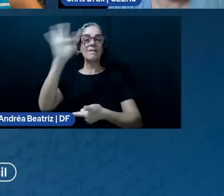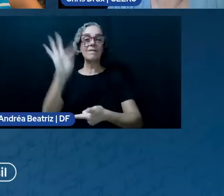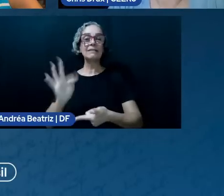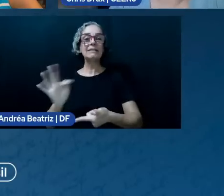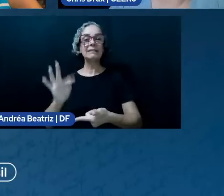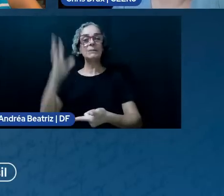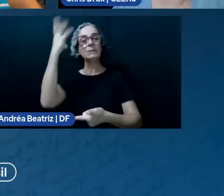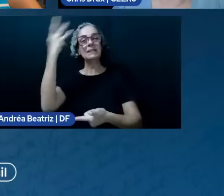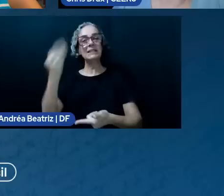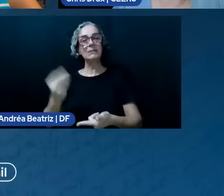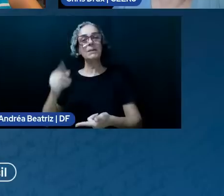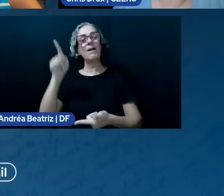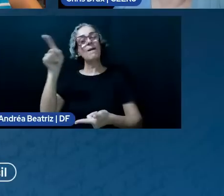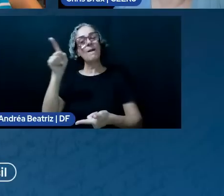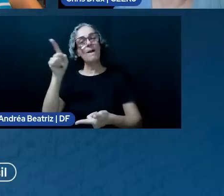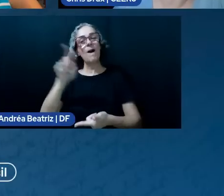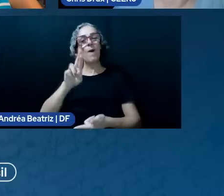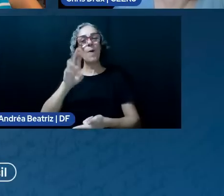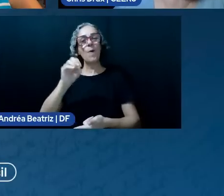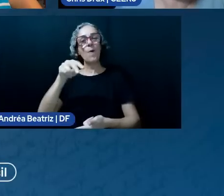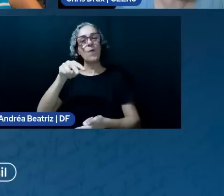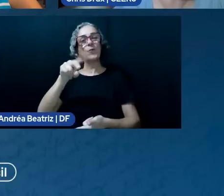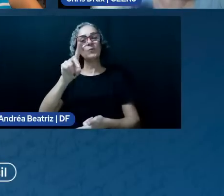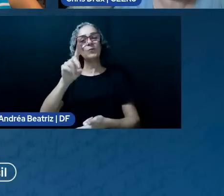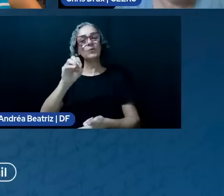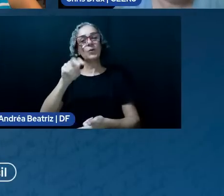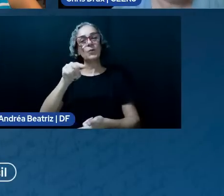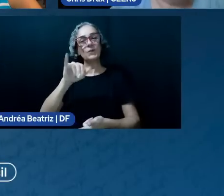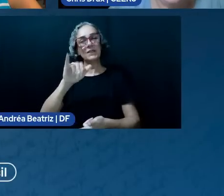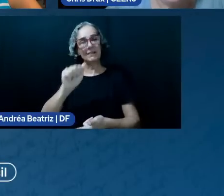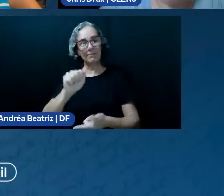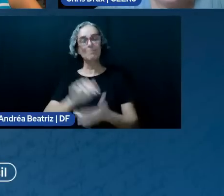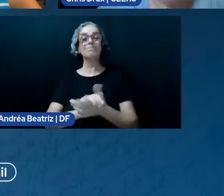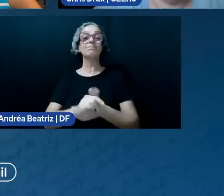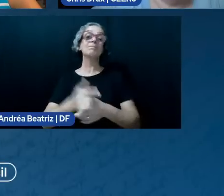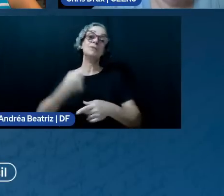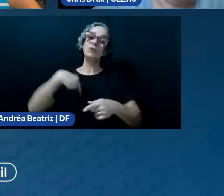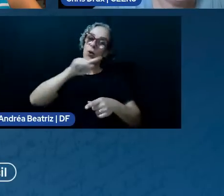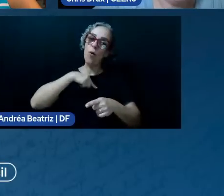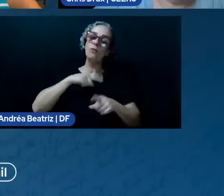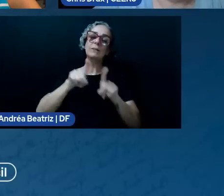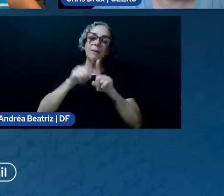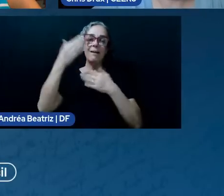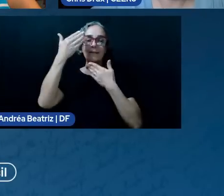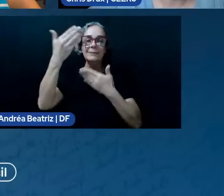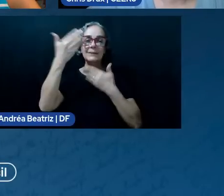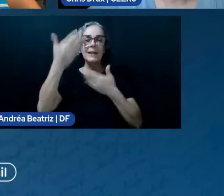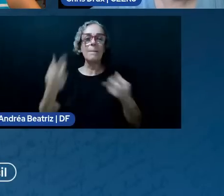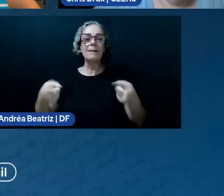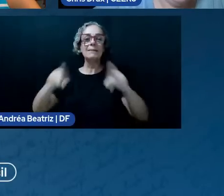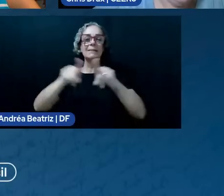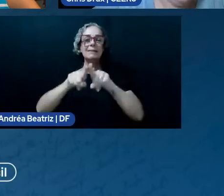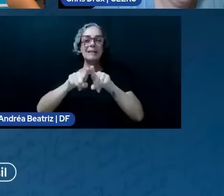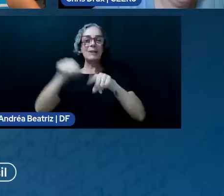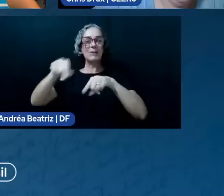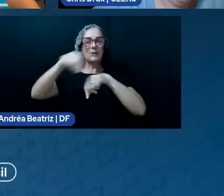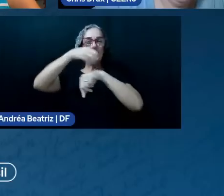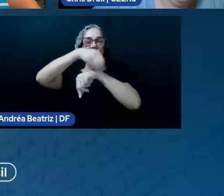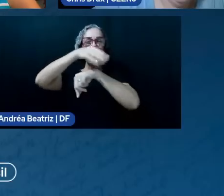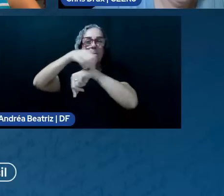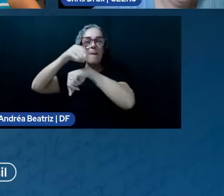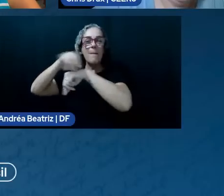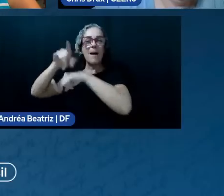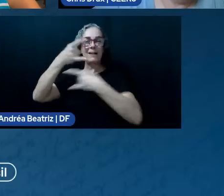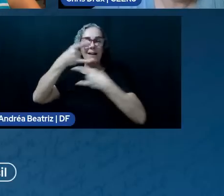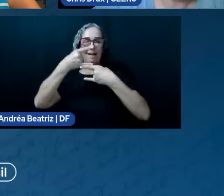Rondônia. Agradecemos também aos nossos parceiros de transmissão. Carlos. Muito bem.